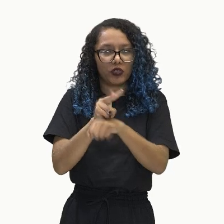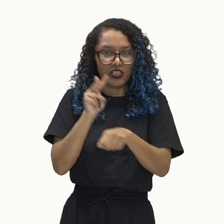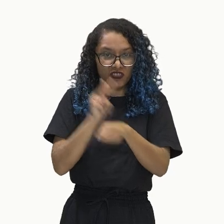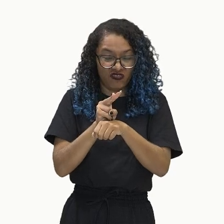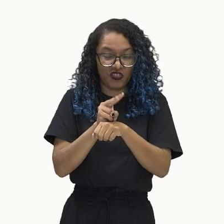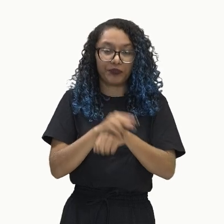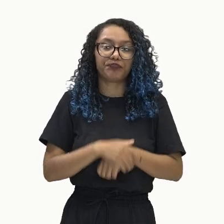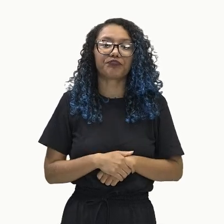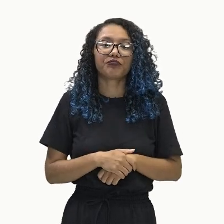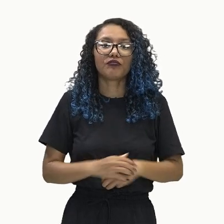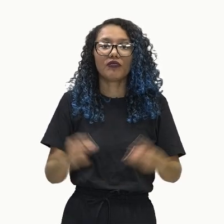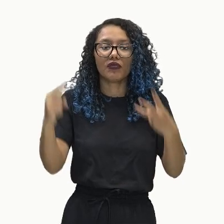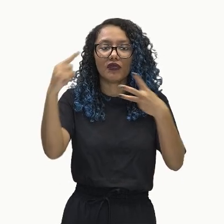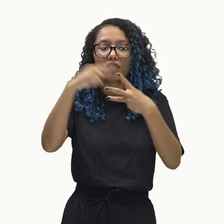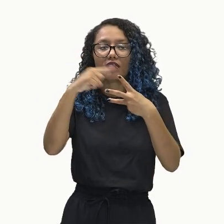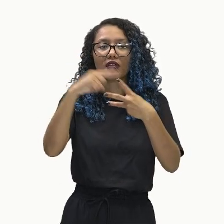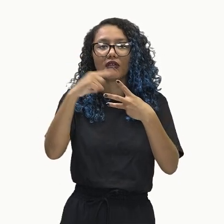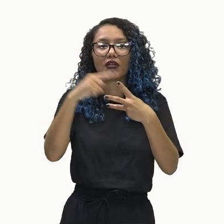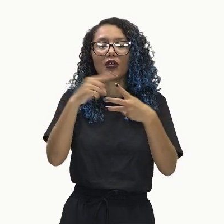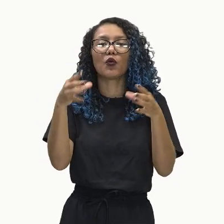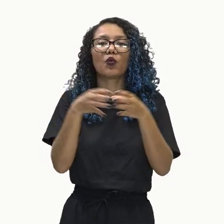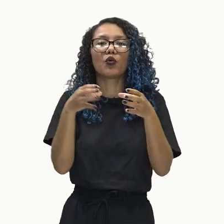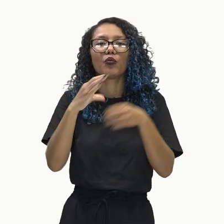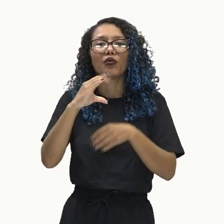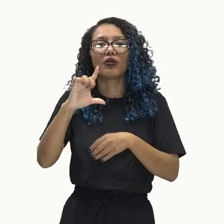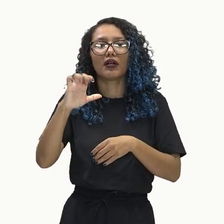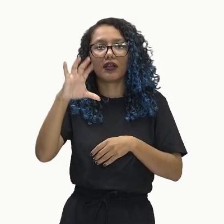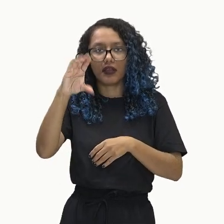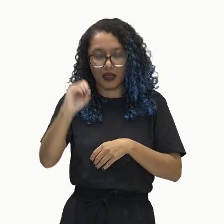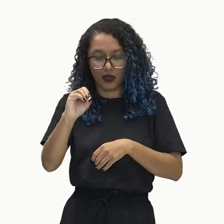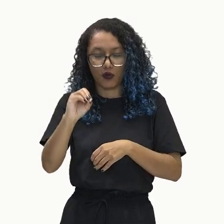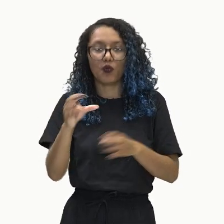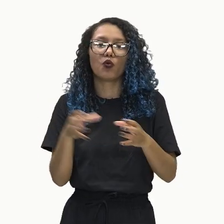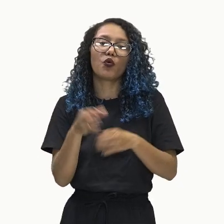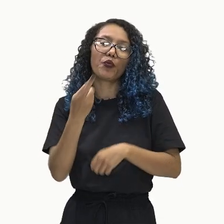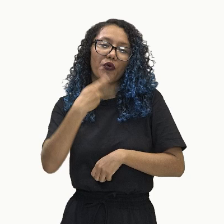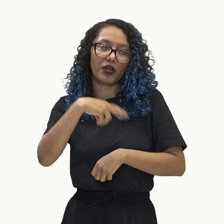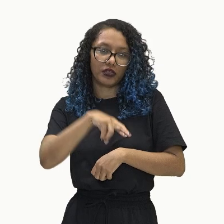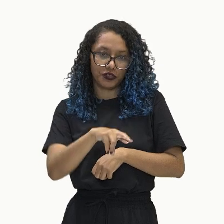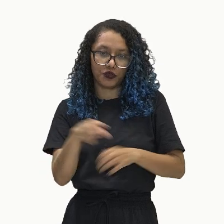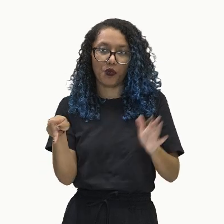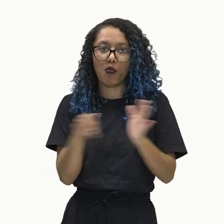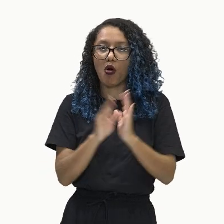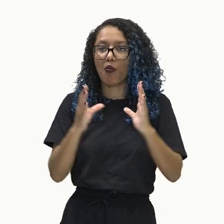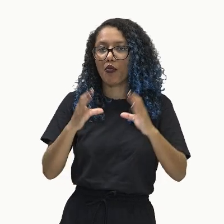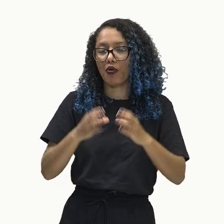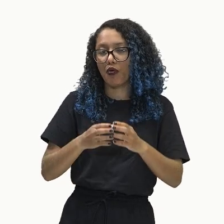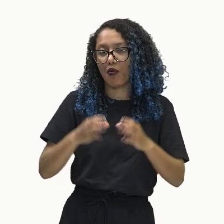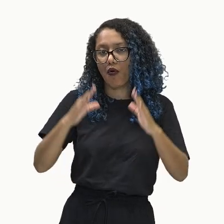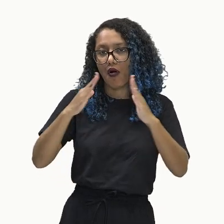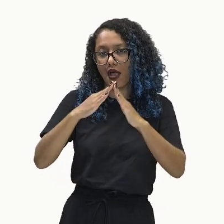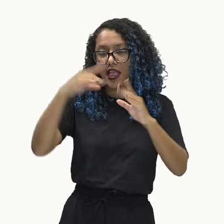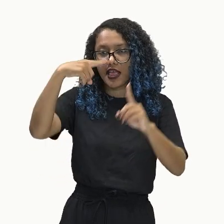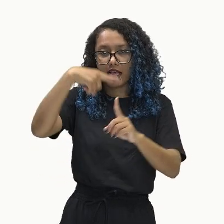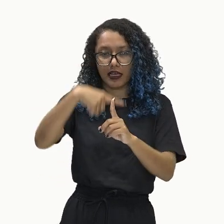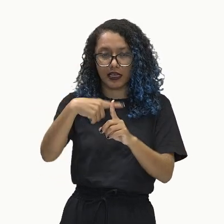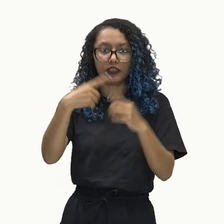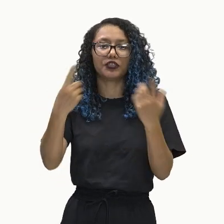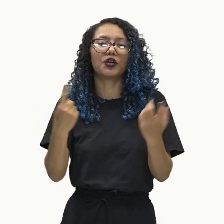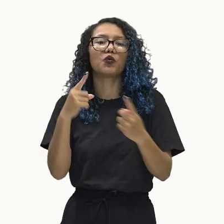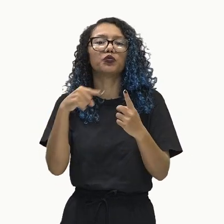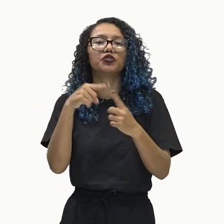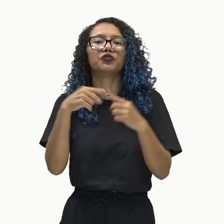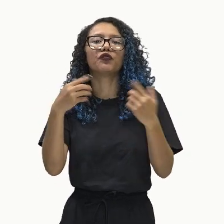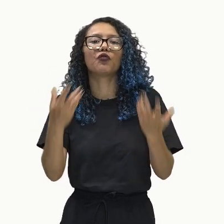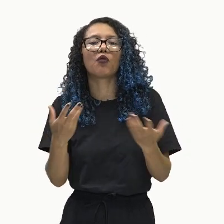primeiro estado, que era o clero, tá, gente? Os oratores, membros da igreja, que cumpriu a função